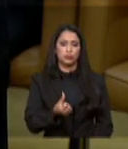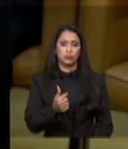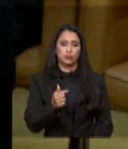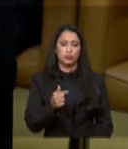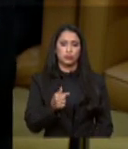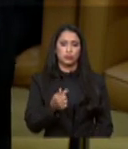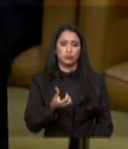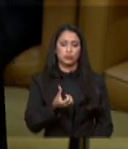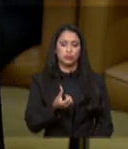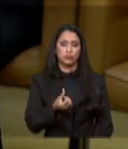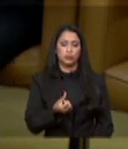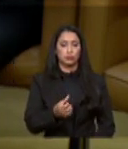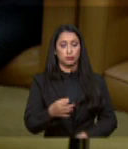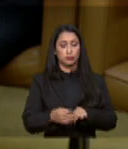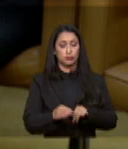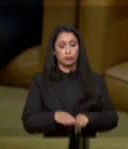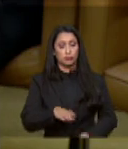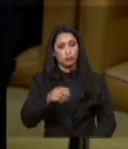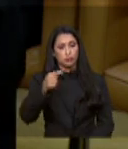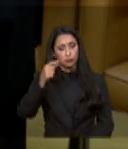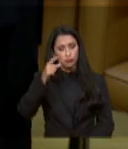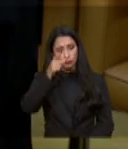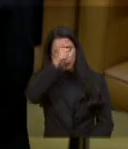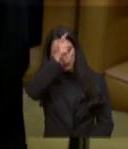5676, do ministro Ricardo Lewandowski.